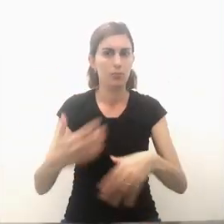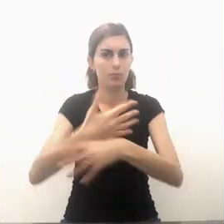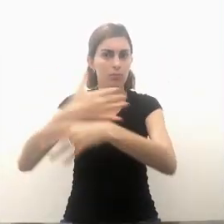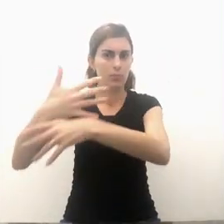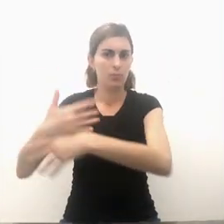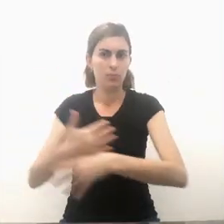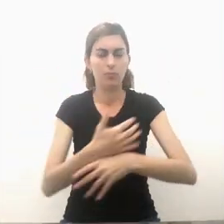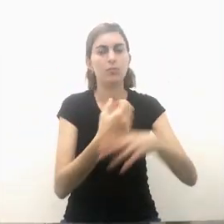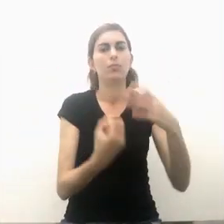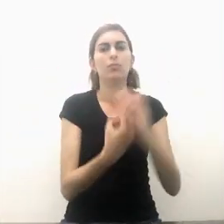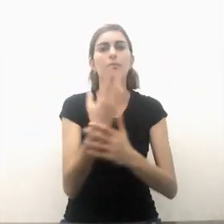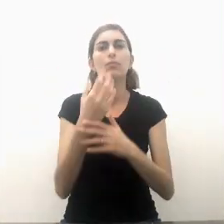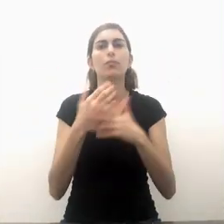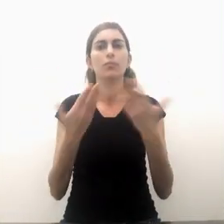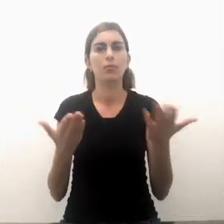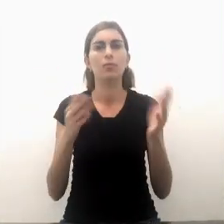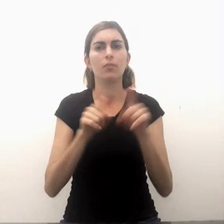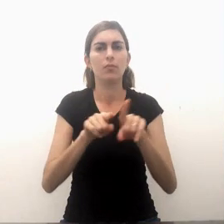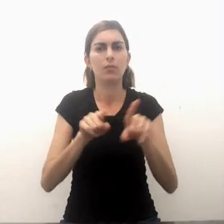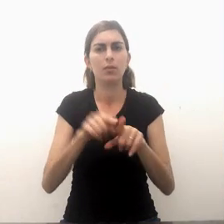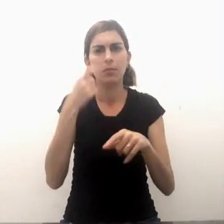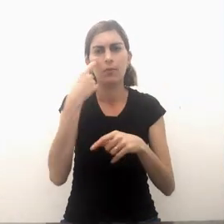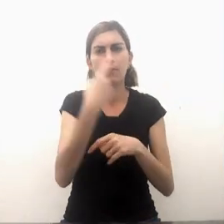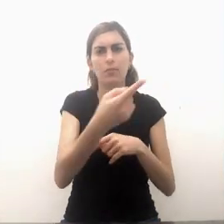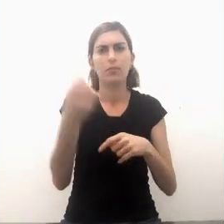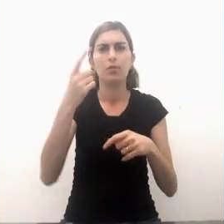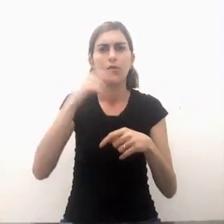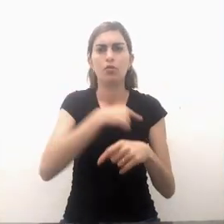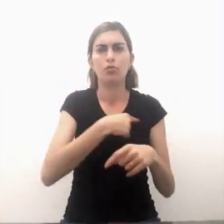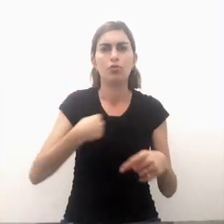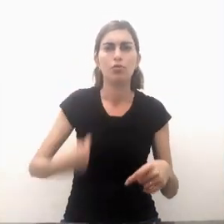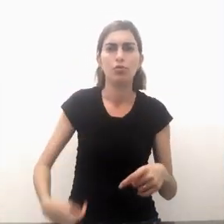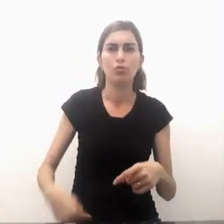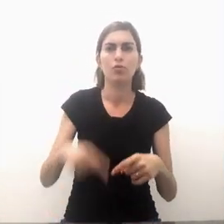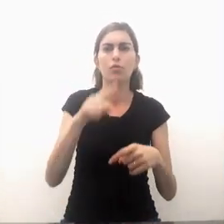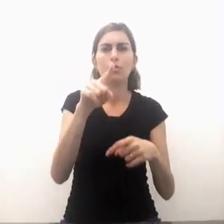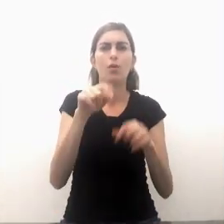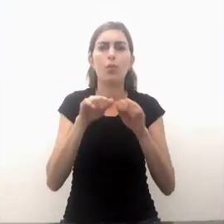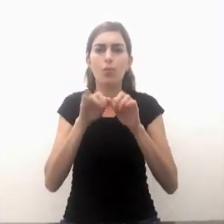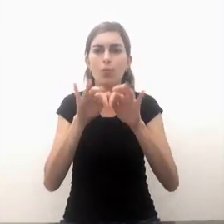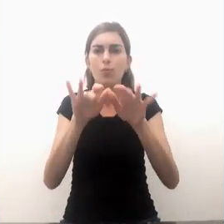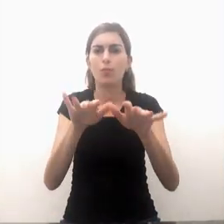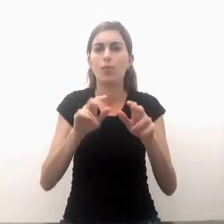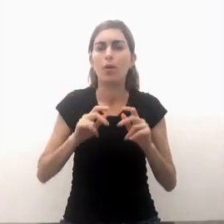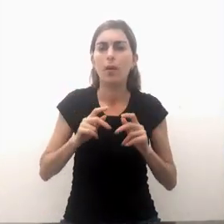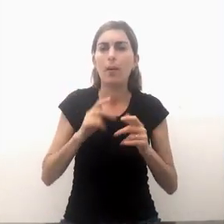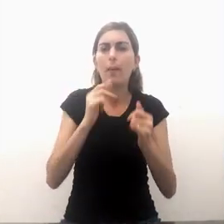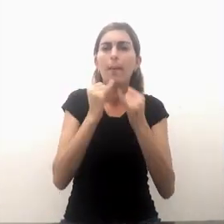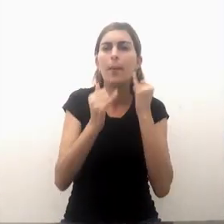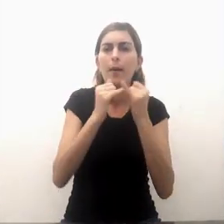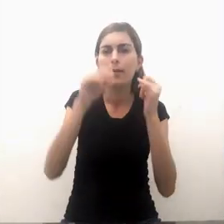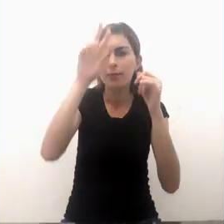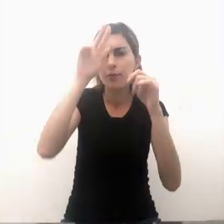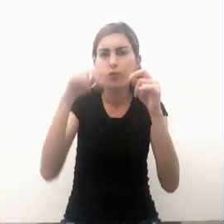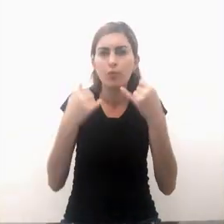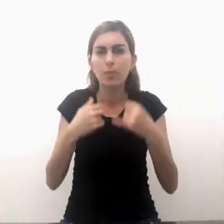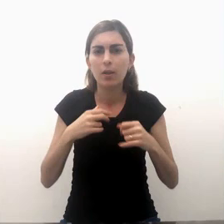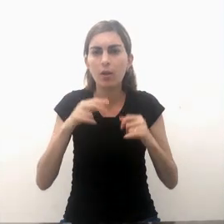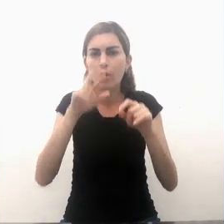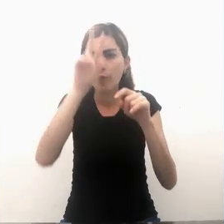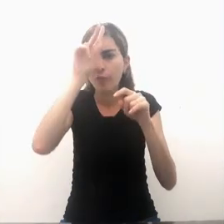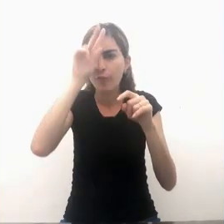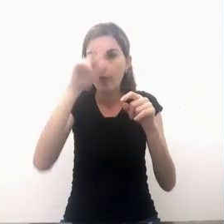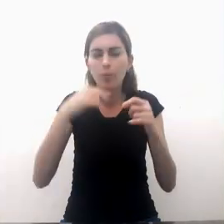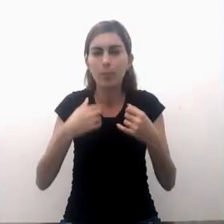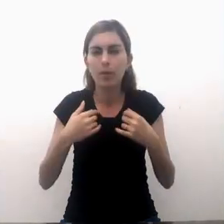urbanos foram criados, tá? A gente também vai observar a China como um formigueiro humano, né? Tem esse nome